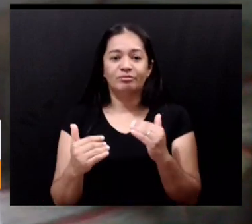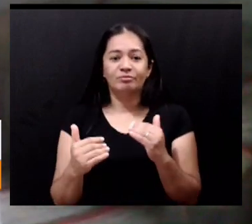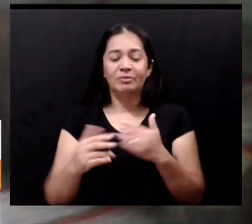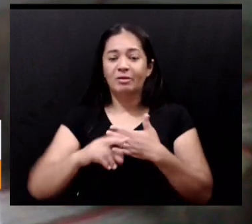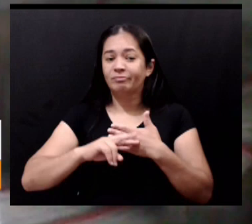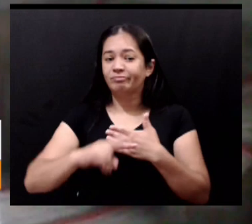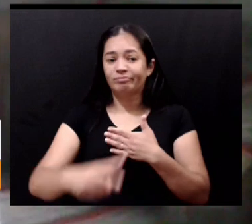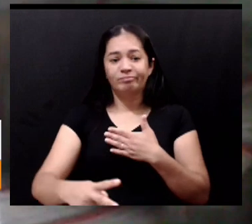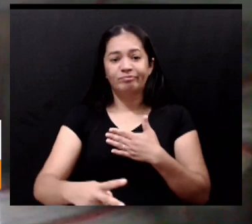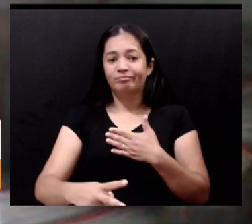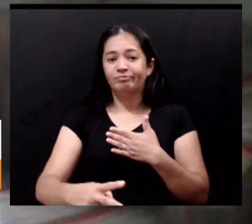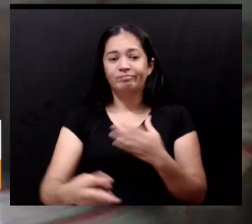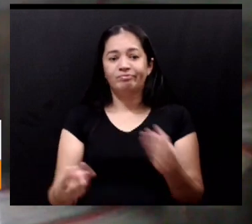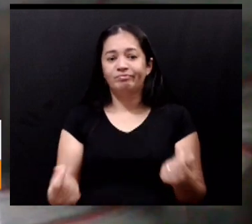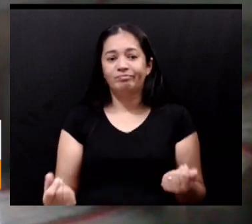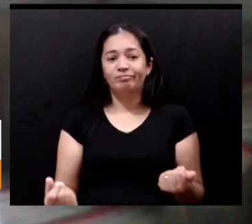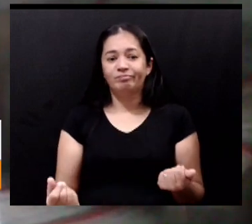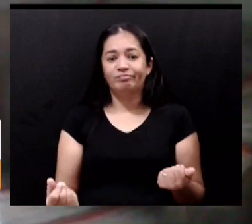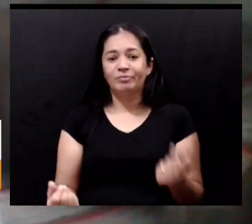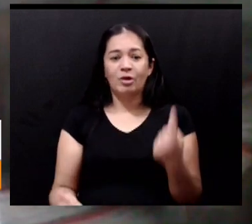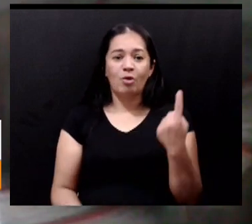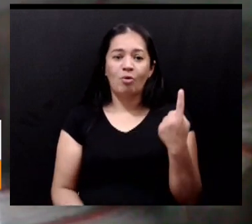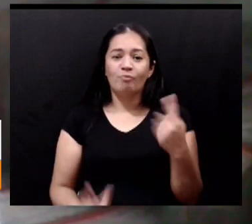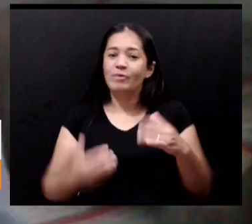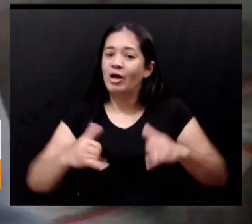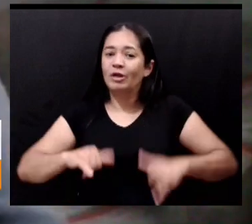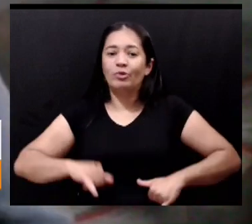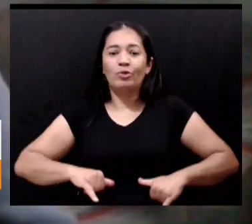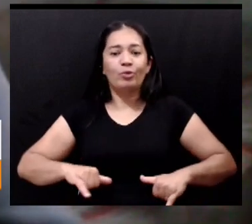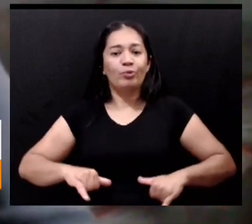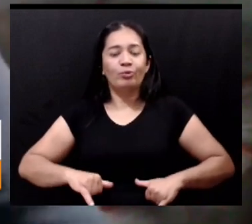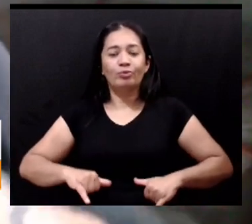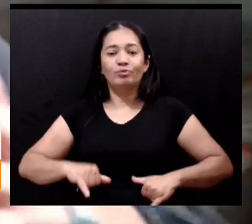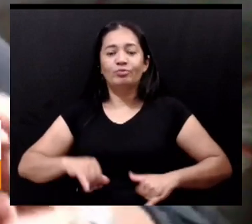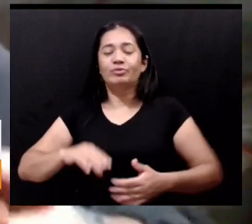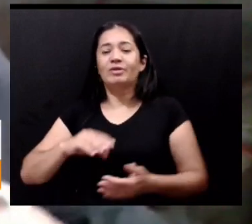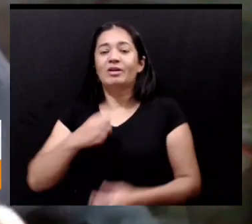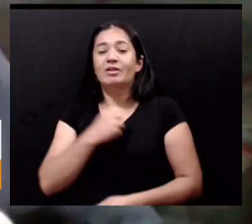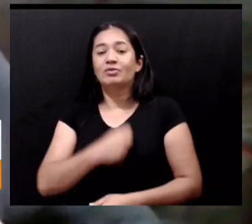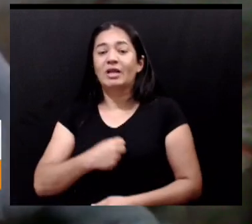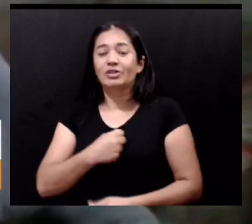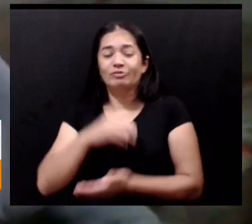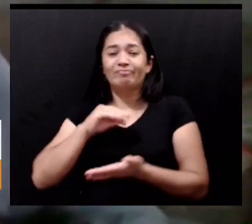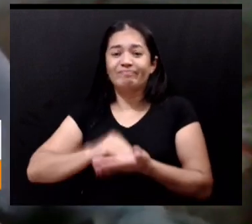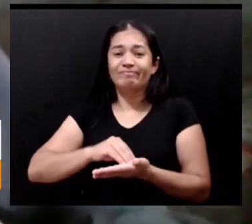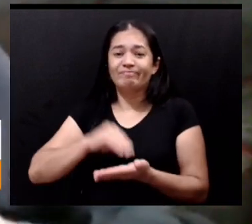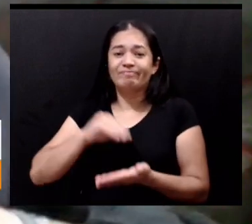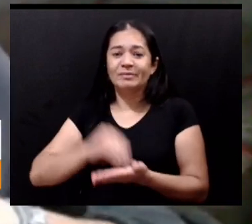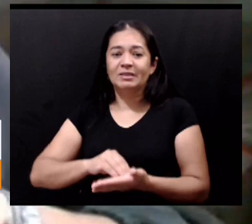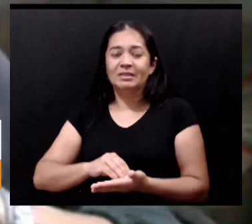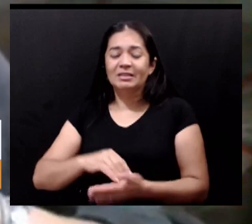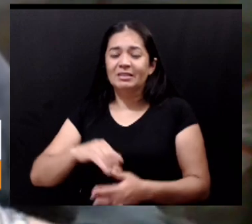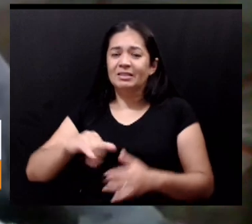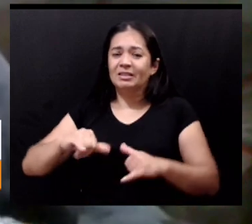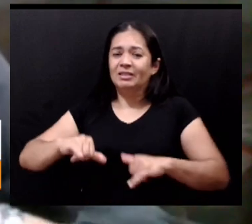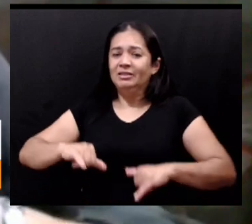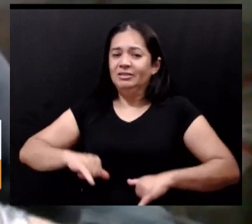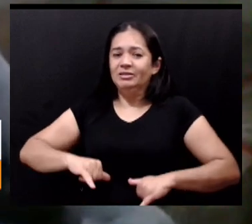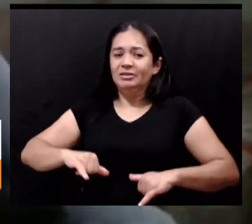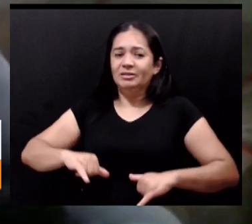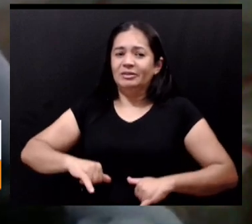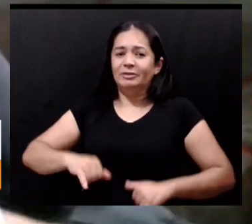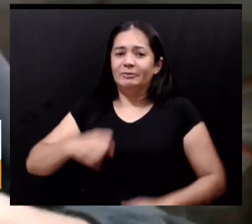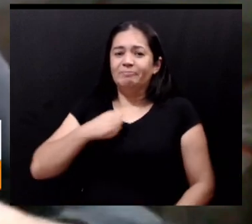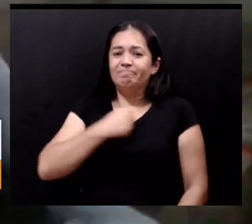uma só, é a dor. É a dor da ausência, é a saudade. Essa dor de ausência, nos grupos